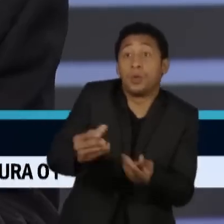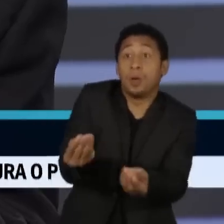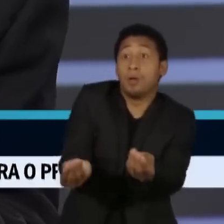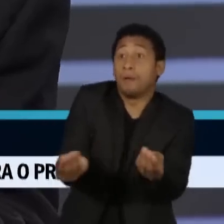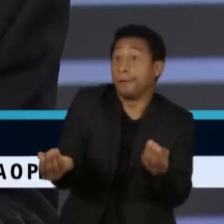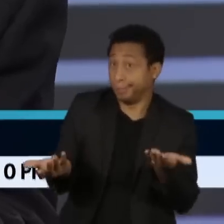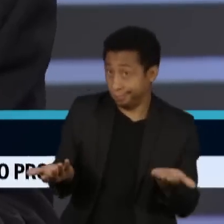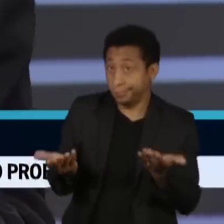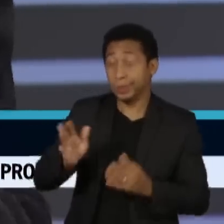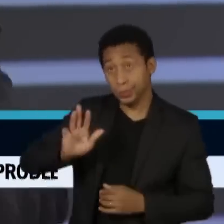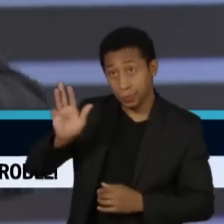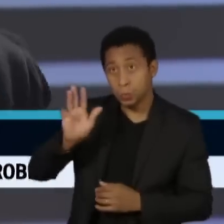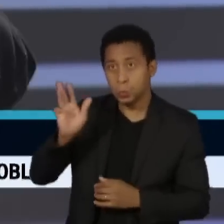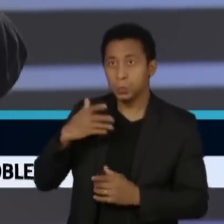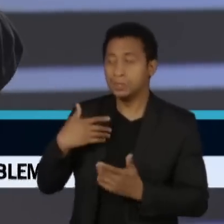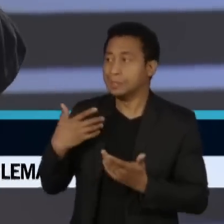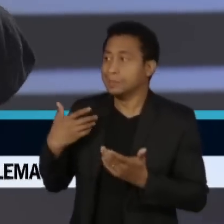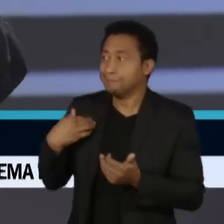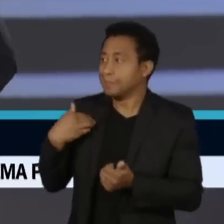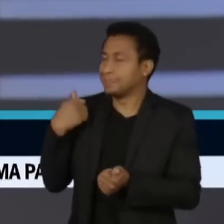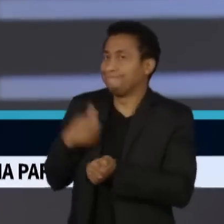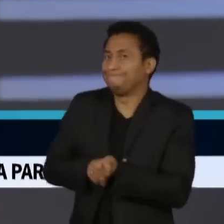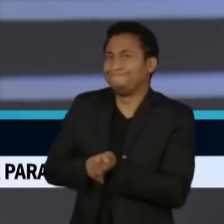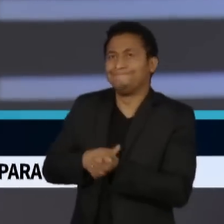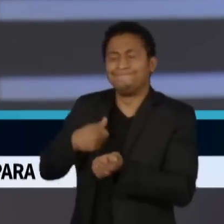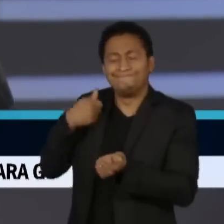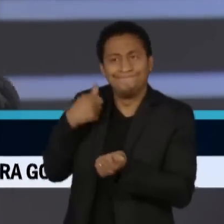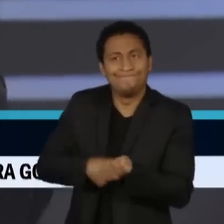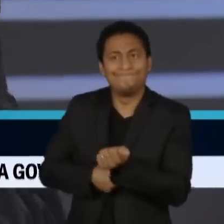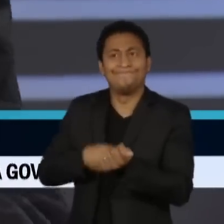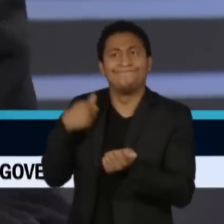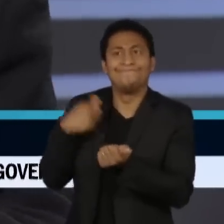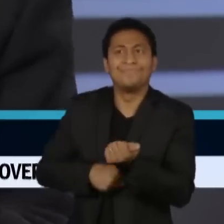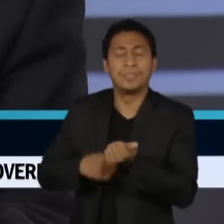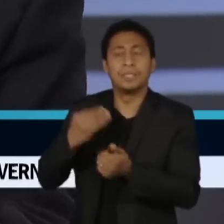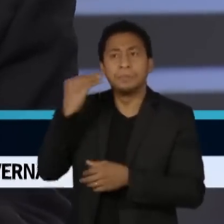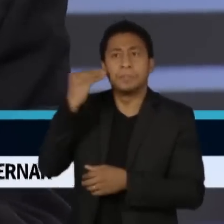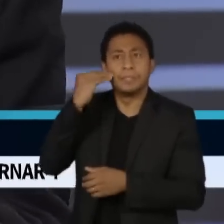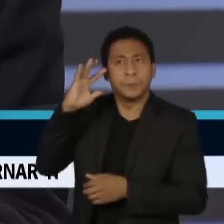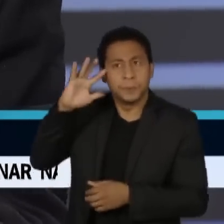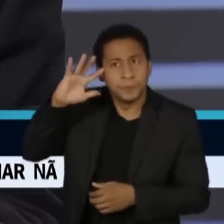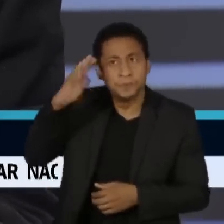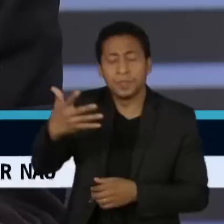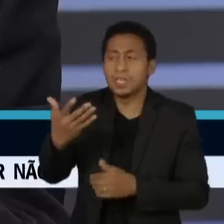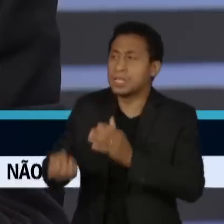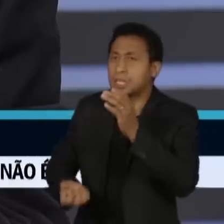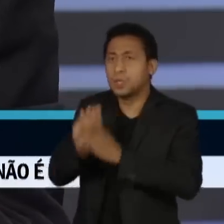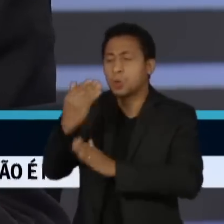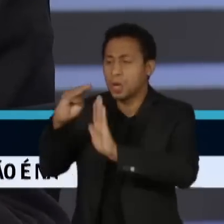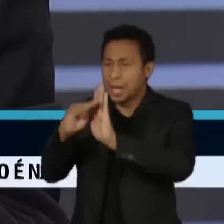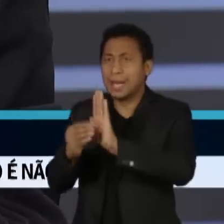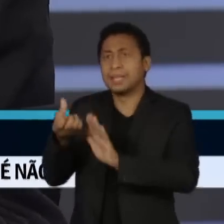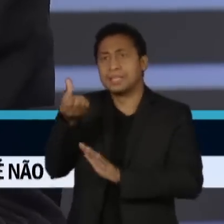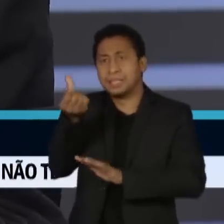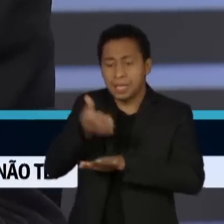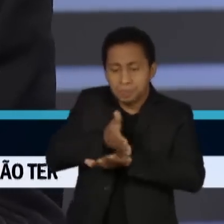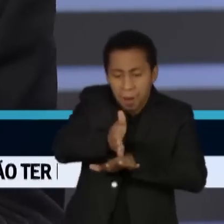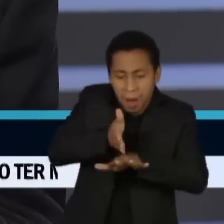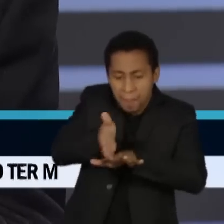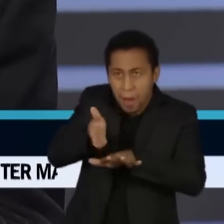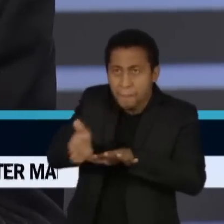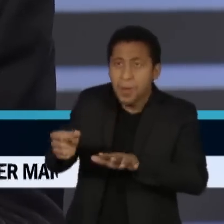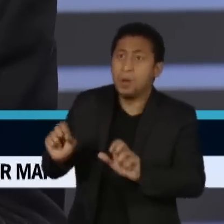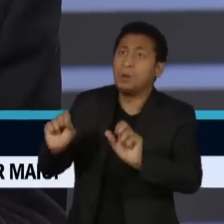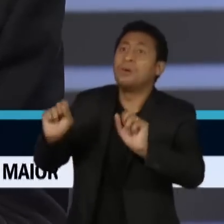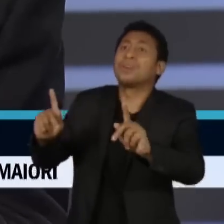do qual o Lula tem batido cabeça ele faz Esse projeto aí das seis frentes e tal mas para tudo isso ele precisa de dinheiro e da onde vem o dinheiro agora